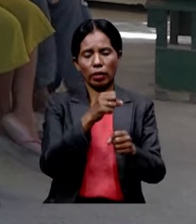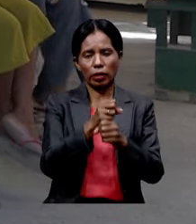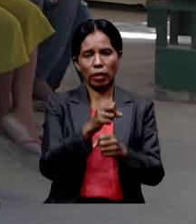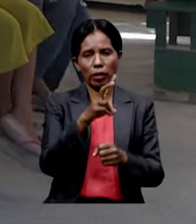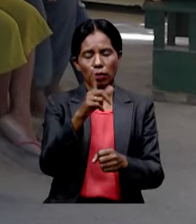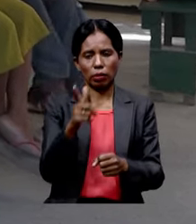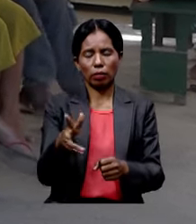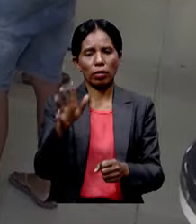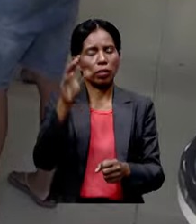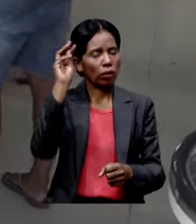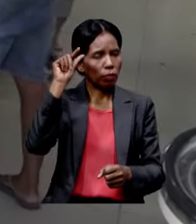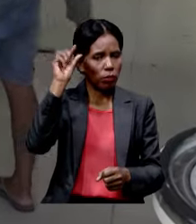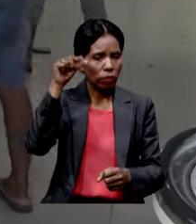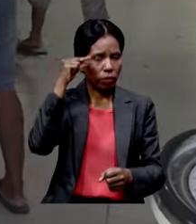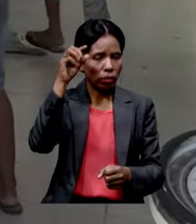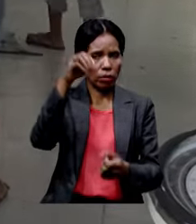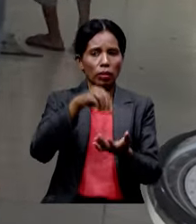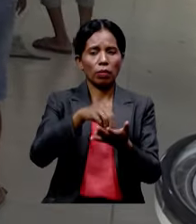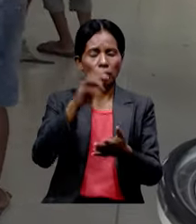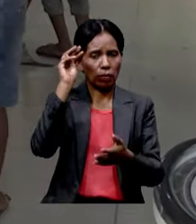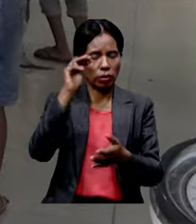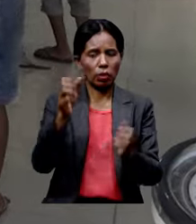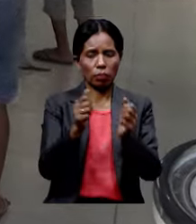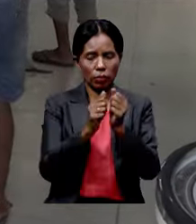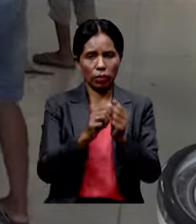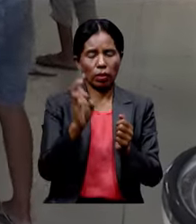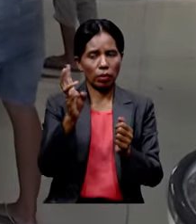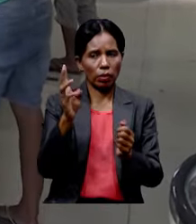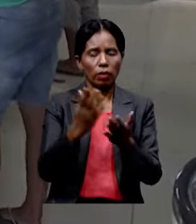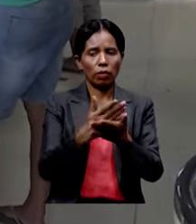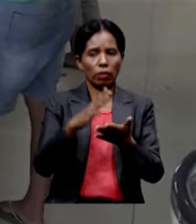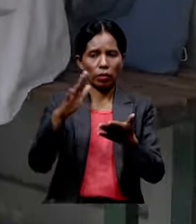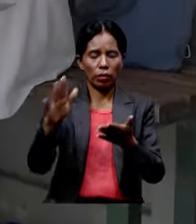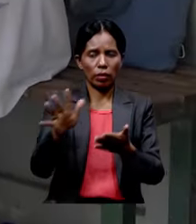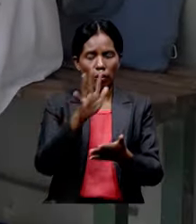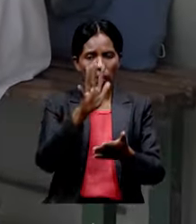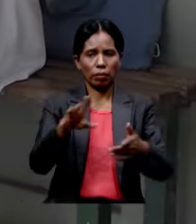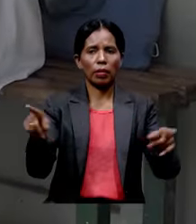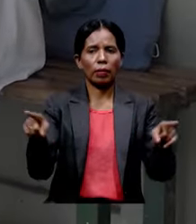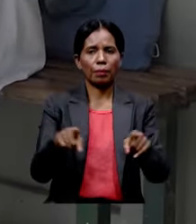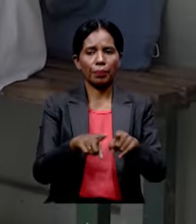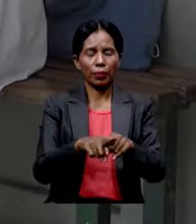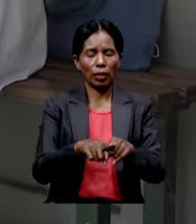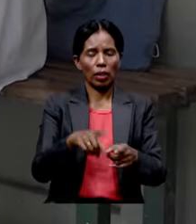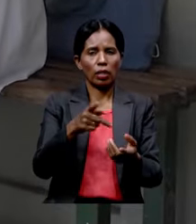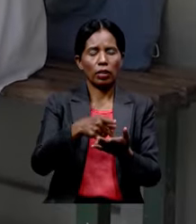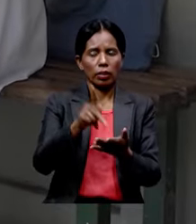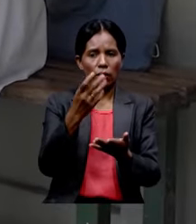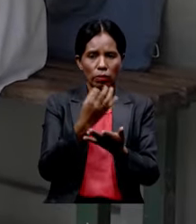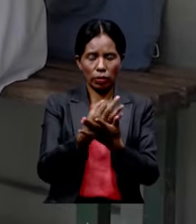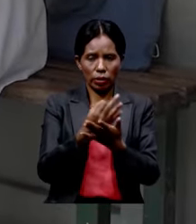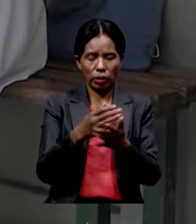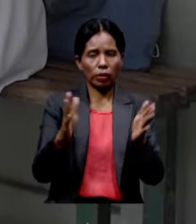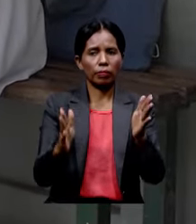aloca ba Ministério Saúde, ha mutuk tokon ne Nulo Resin, nebe fahe ba categoria Lima Hanesan, salário vencimento,